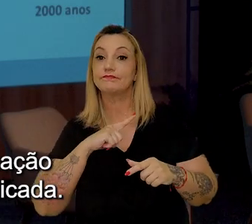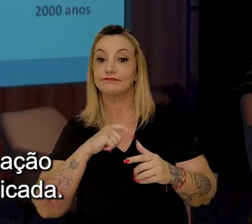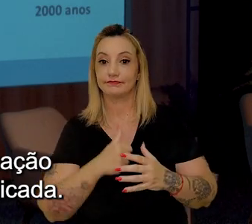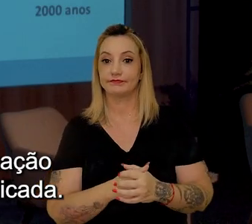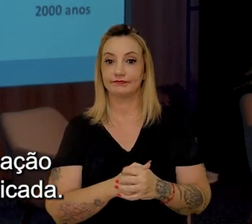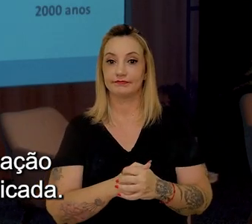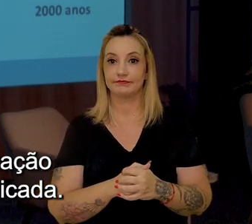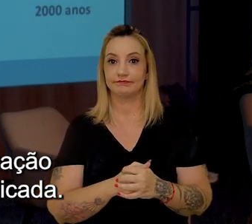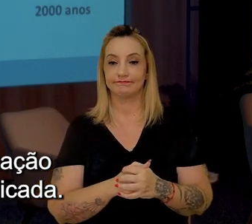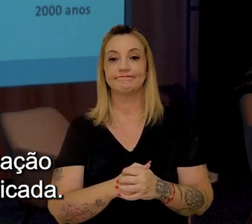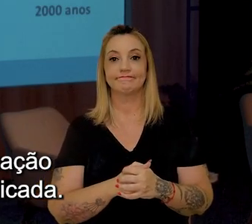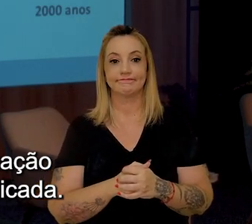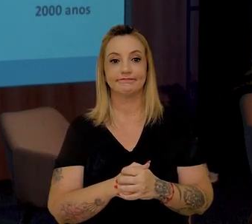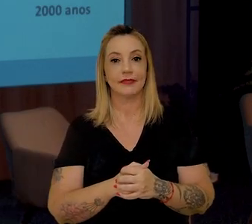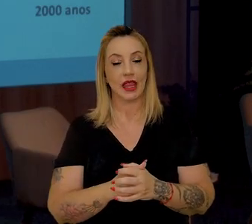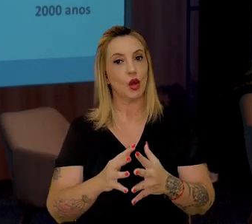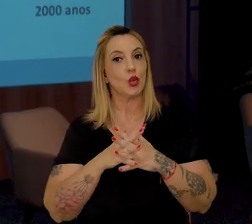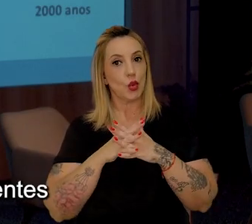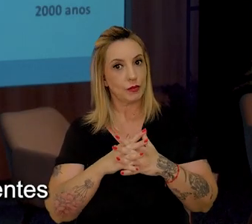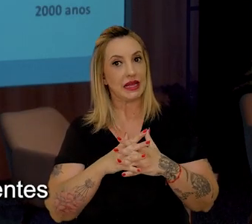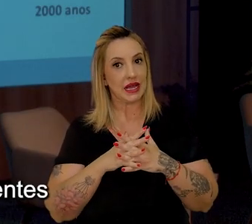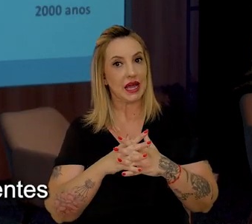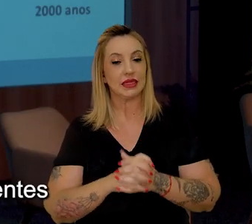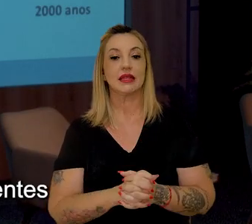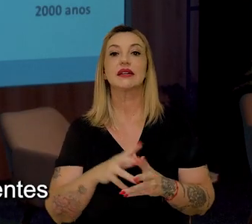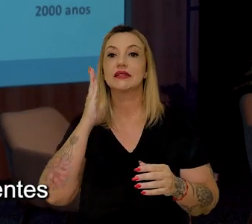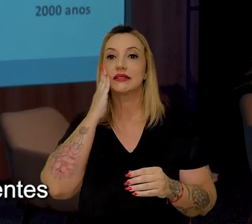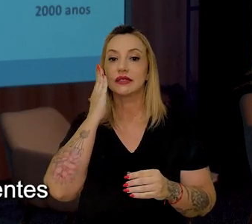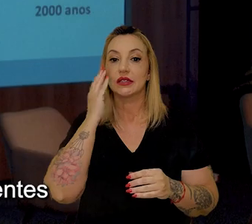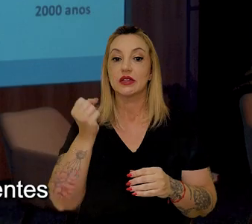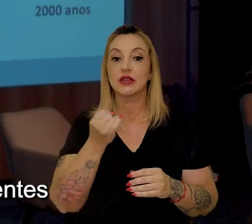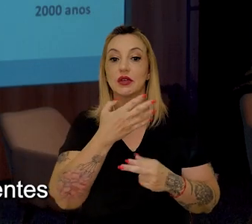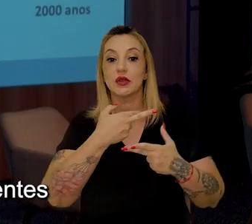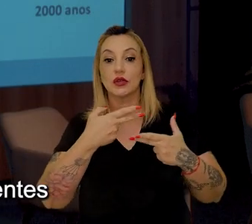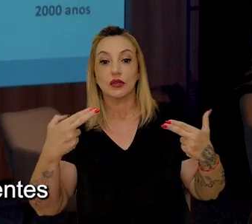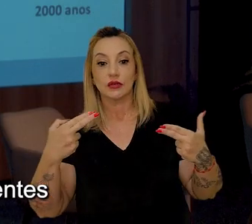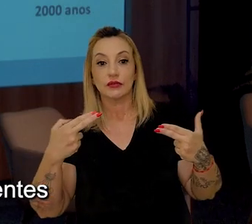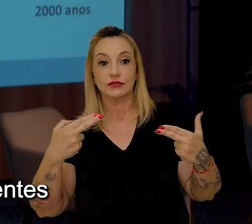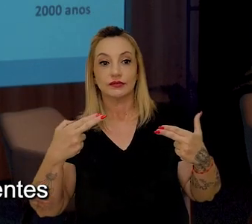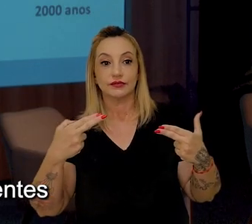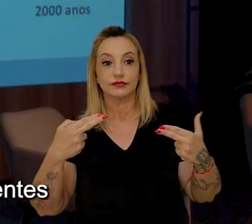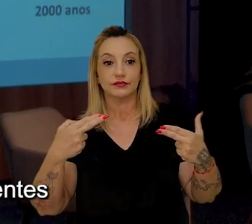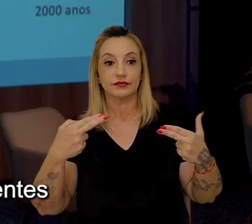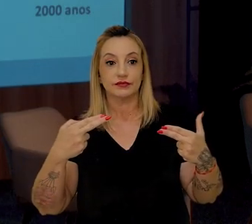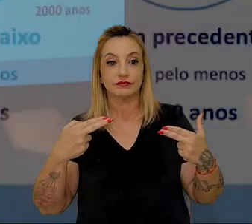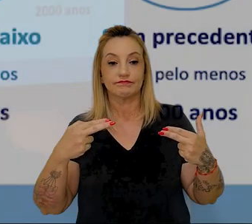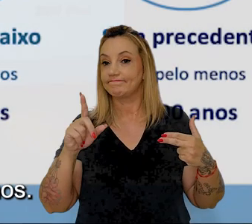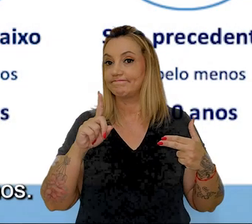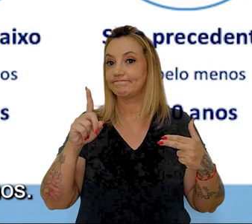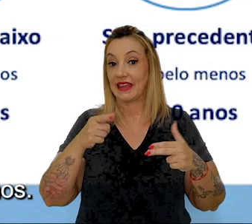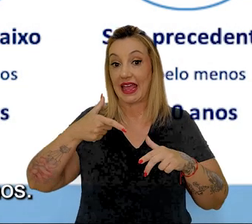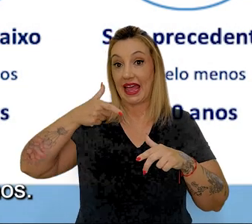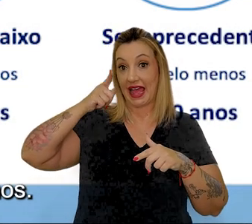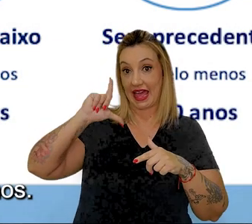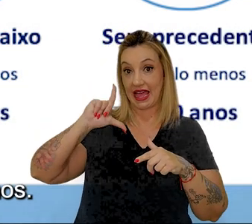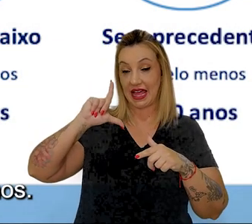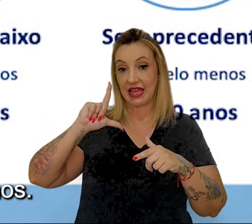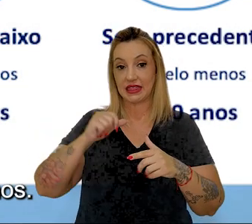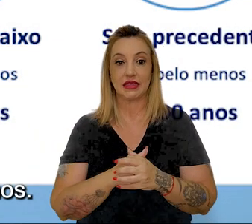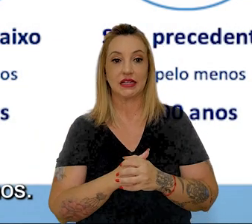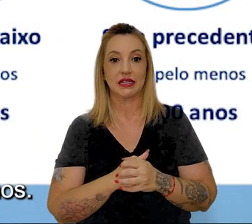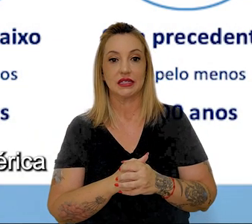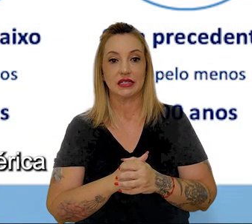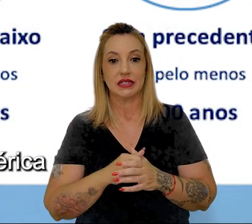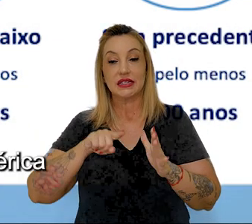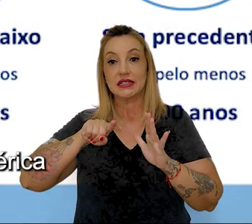eh é bem complicada né sabemos que muitos aspectos do sistema climático não tem precedente ao longo de séculos